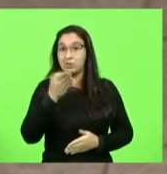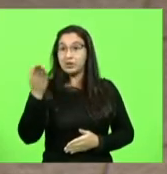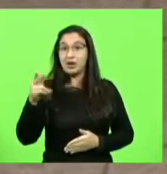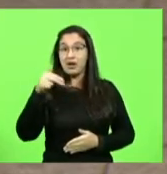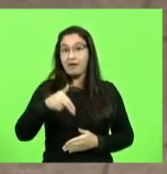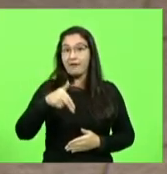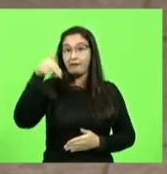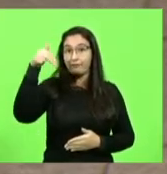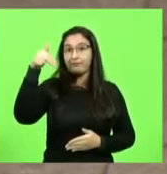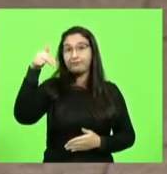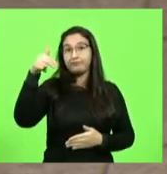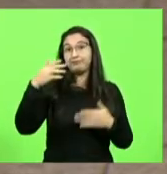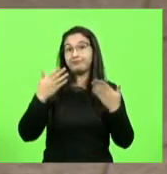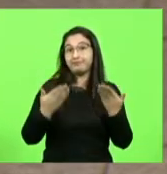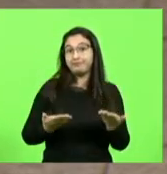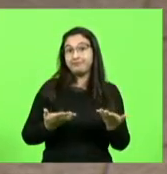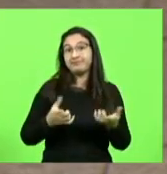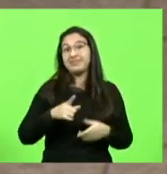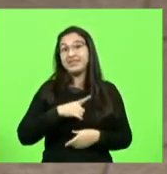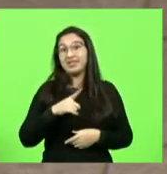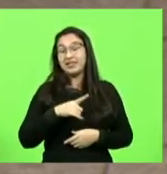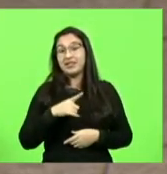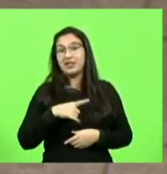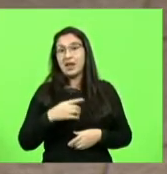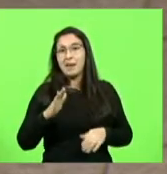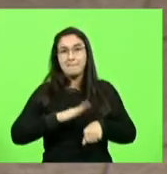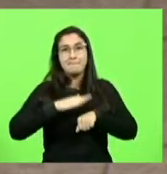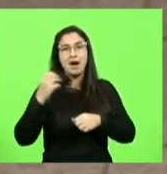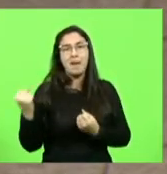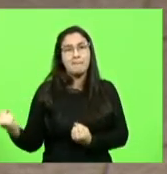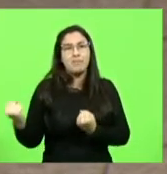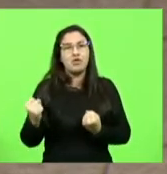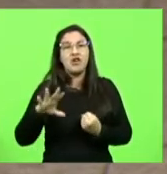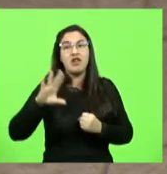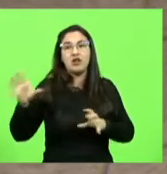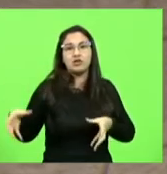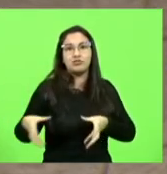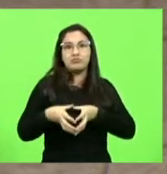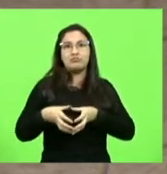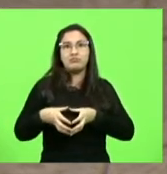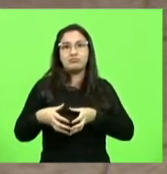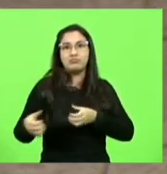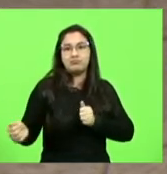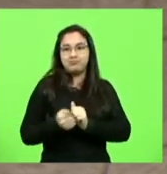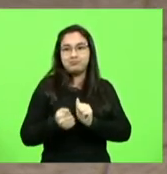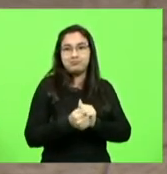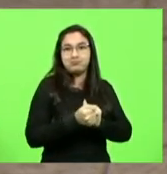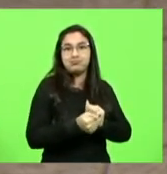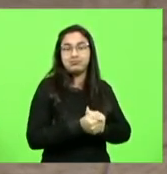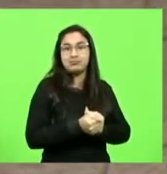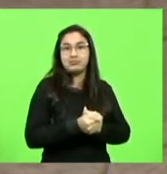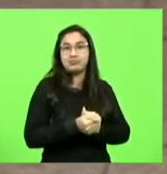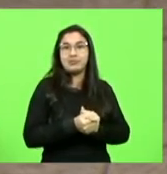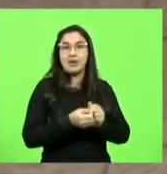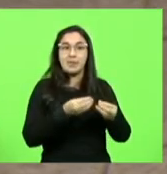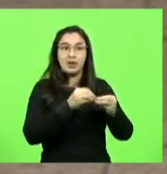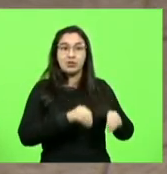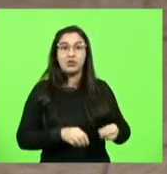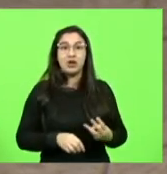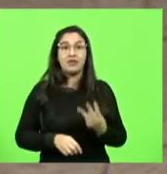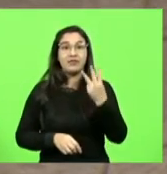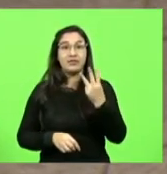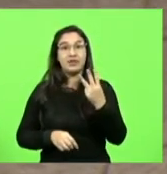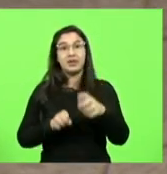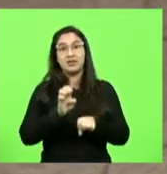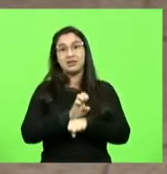entende, tem muito mais poder e eles se agrupam em detrimento de três estados aqui do Sul